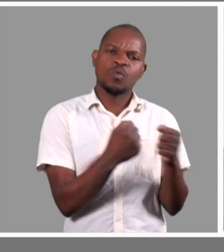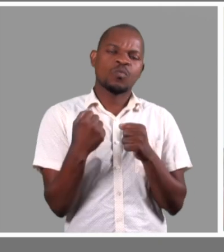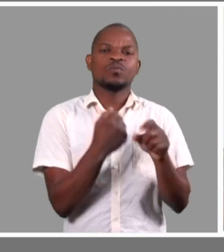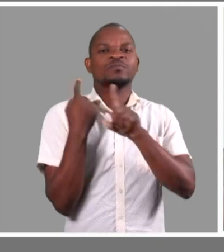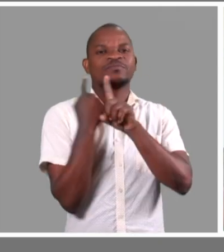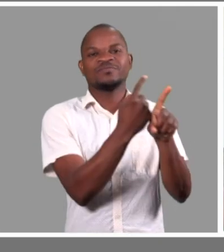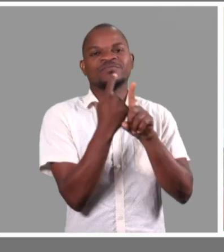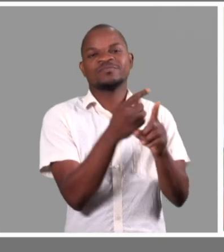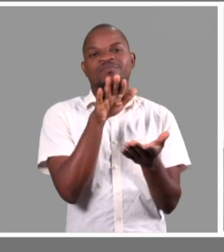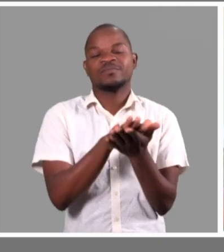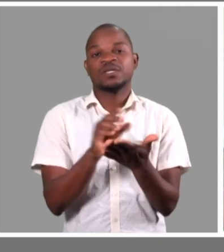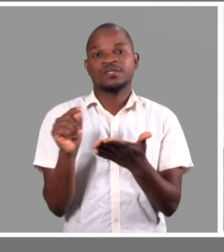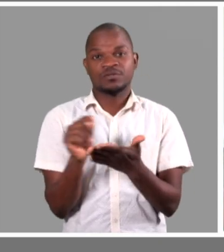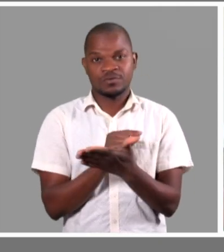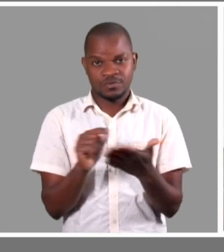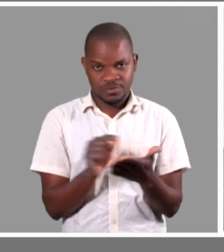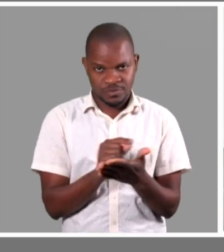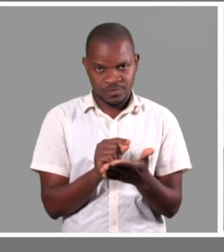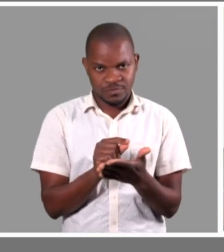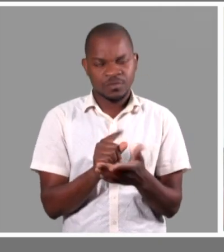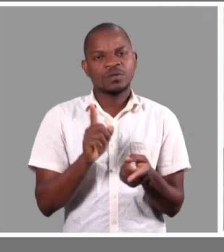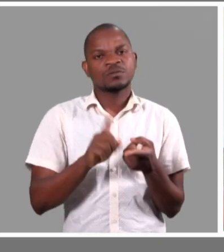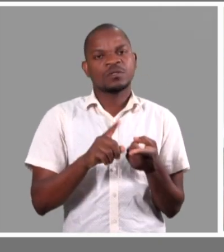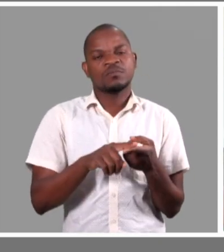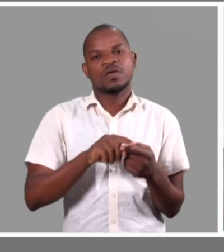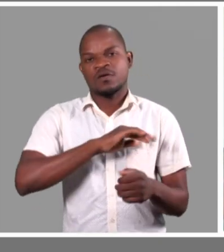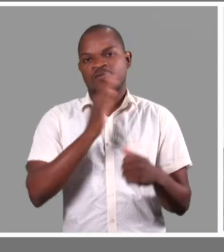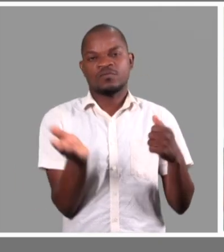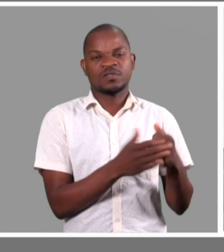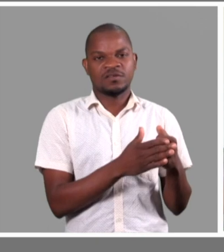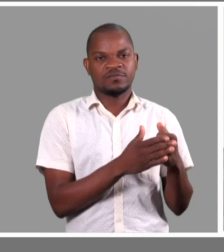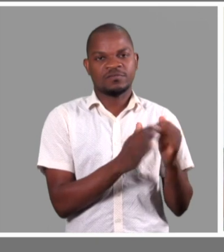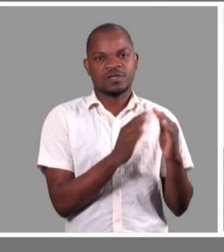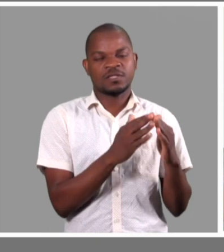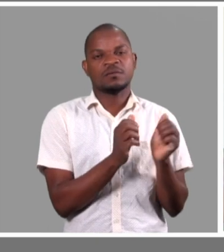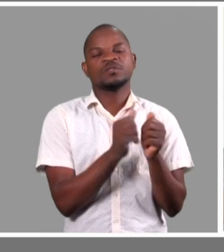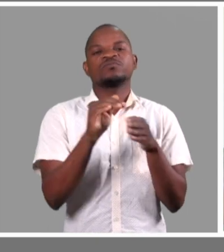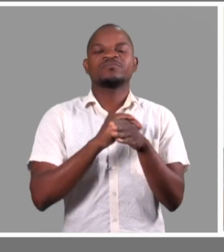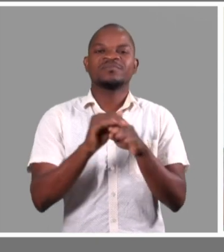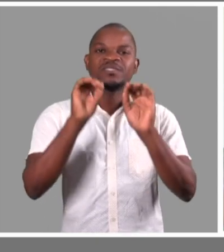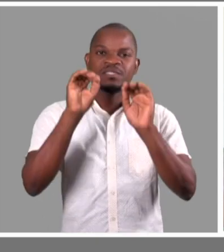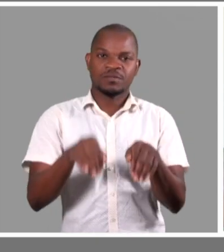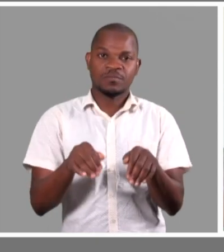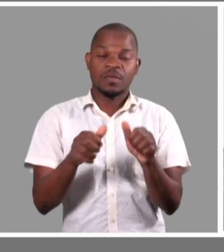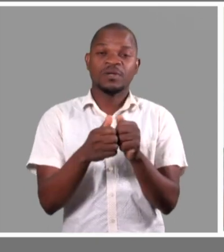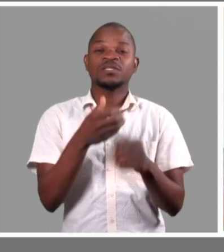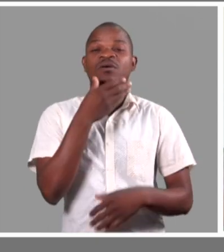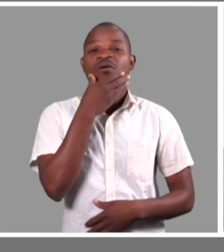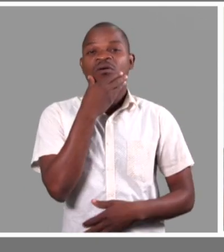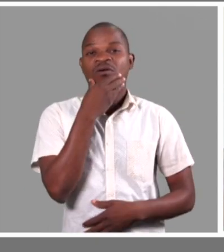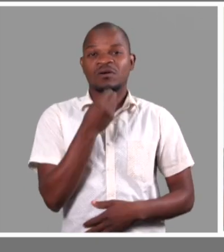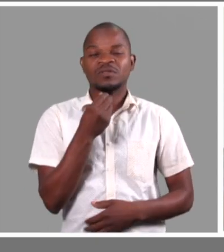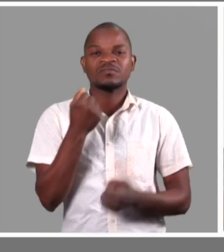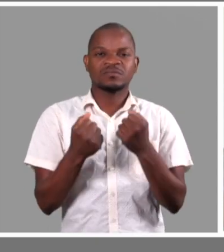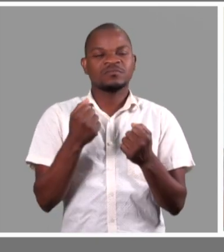para a escola, a vossa, voltar, a chapa, e graças